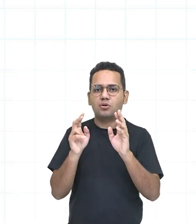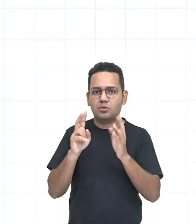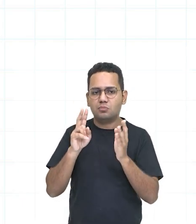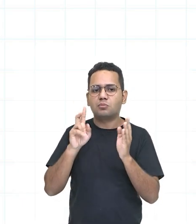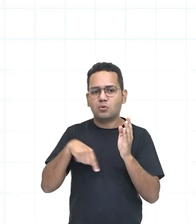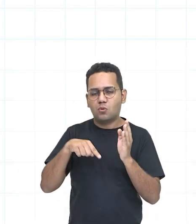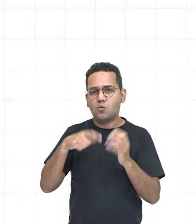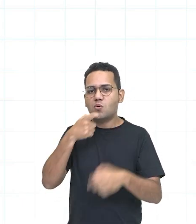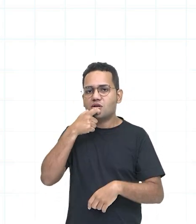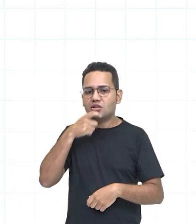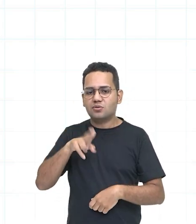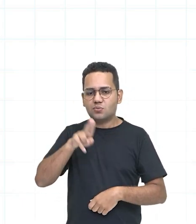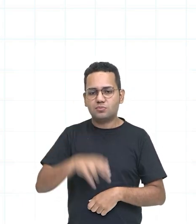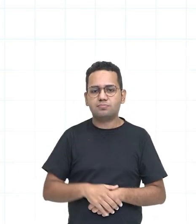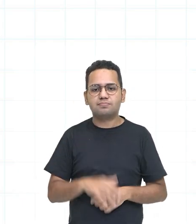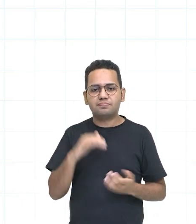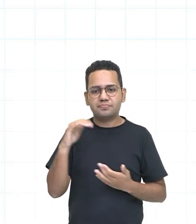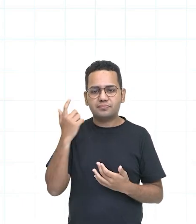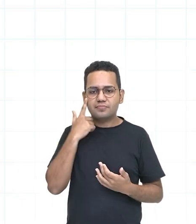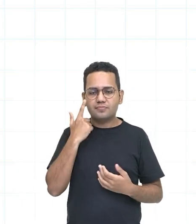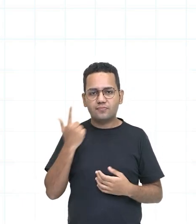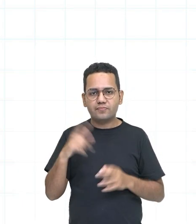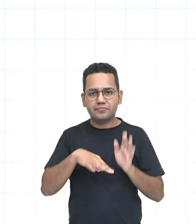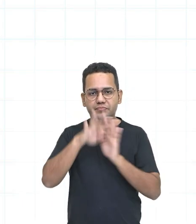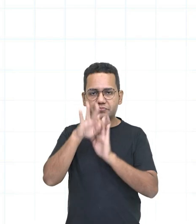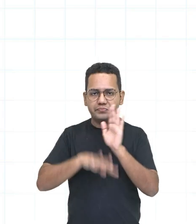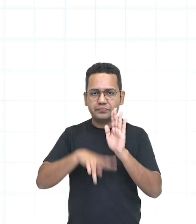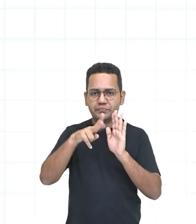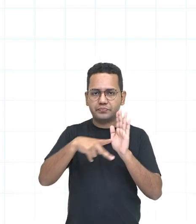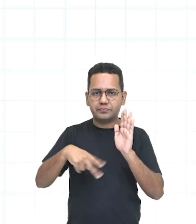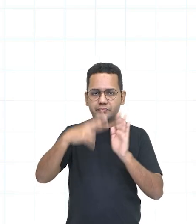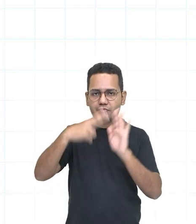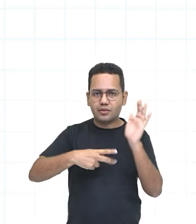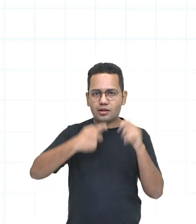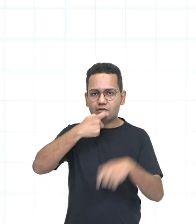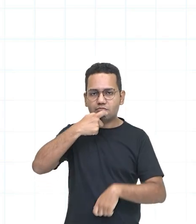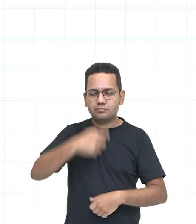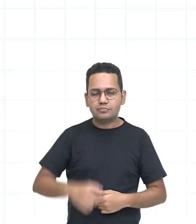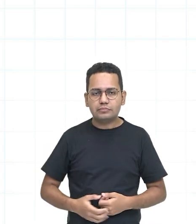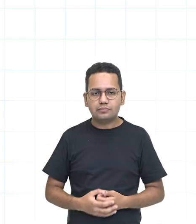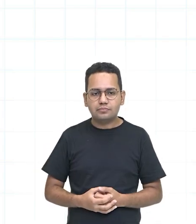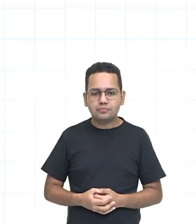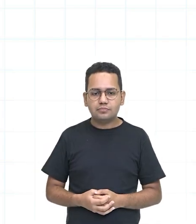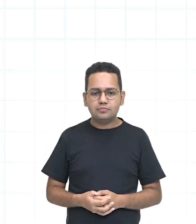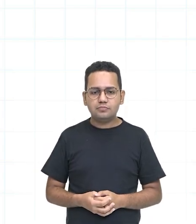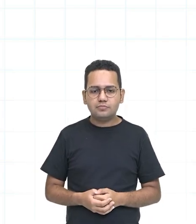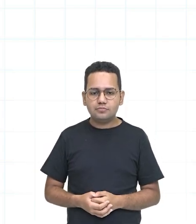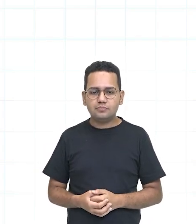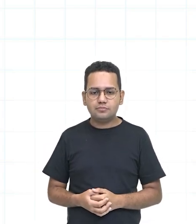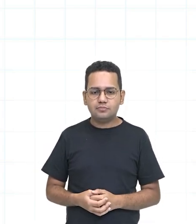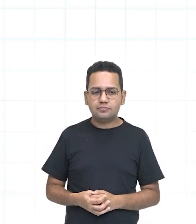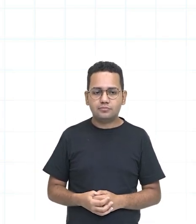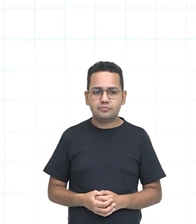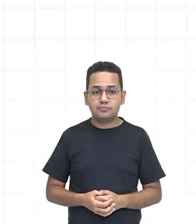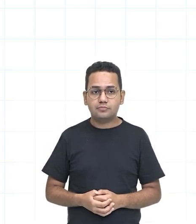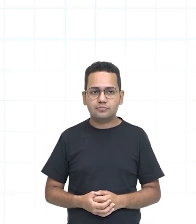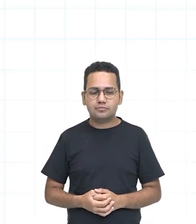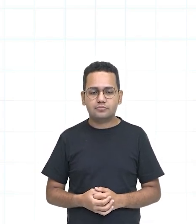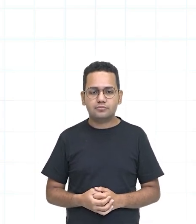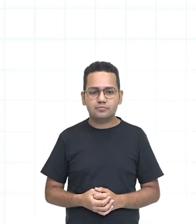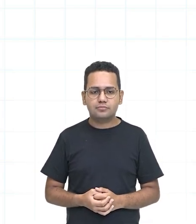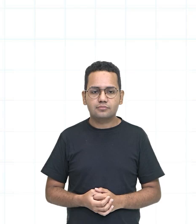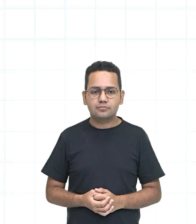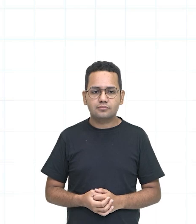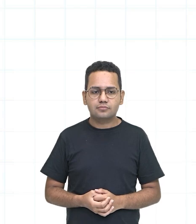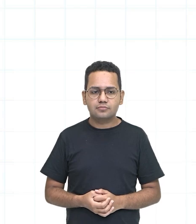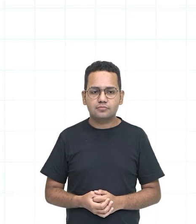Continuando, então, overall, the influence of English in science underscores its role as a tool for international collaboration and